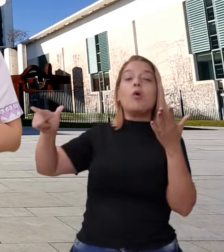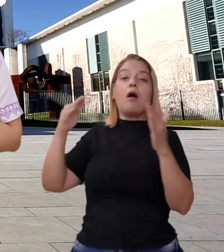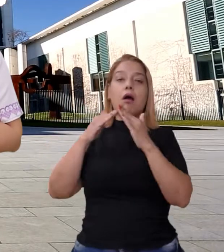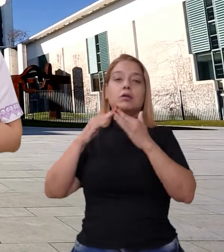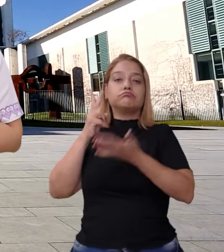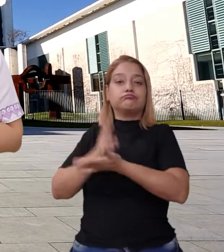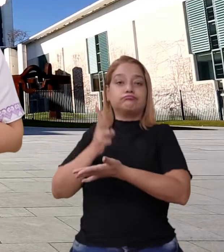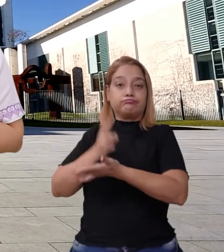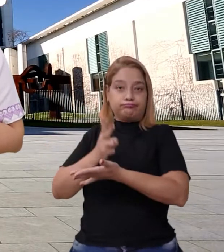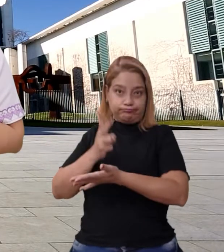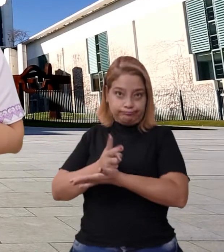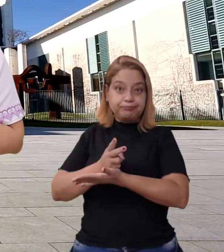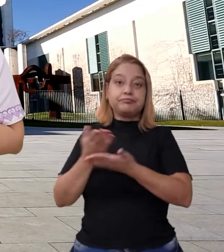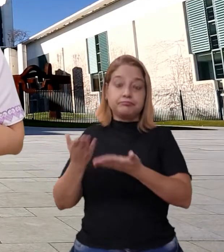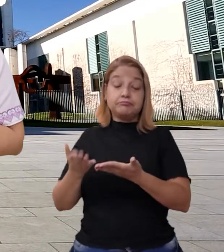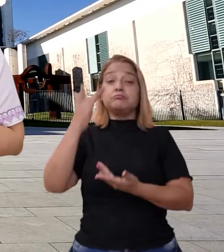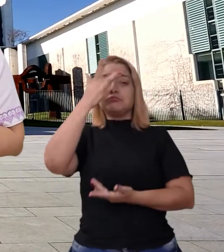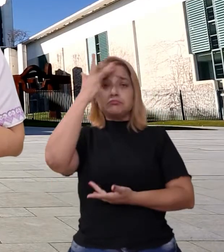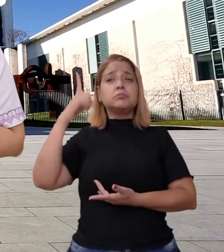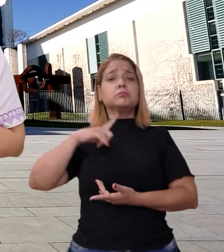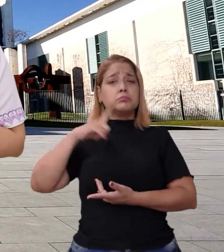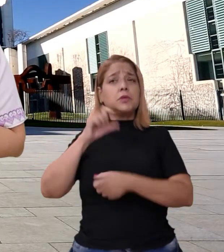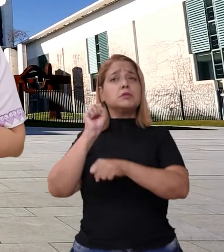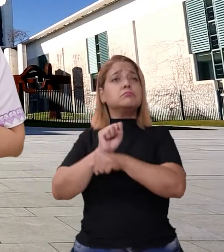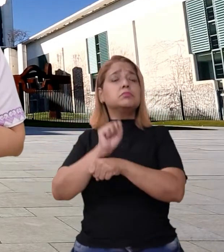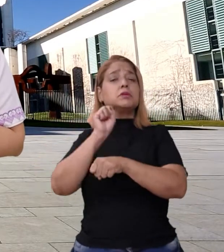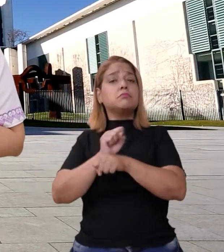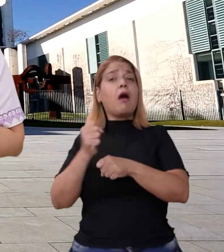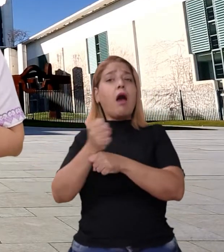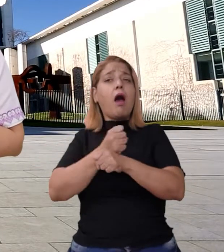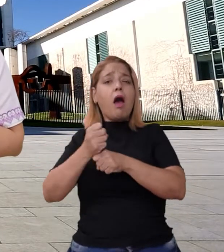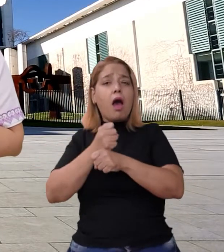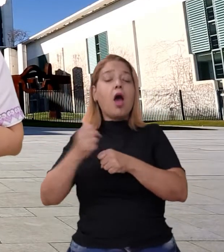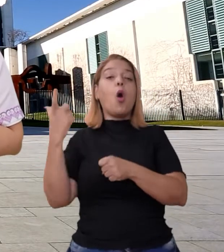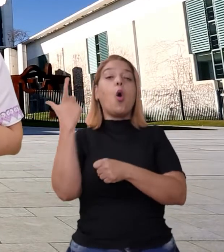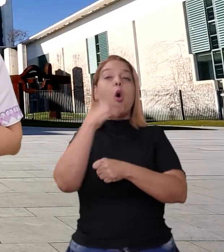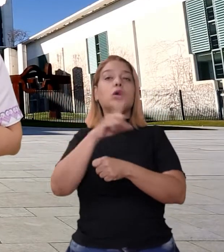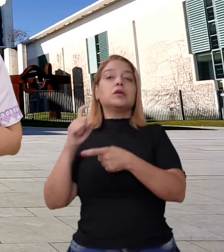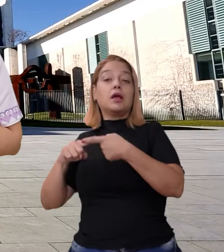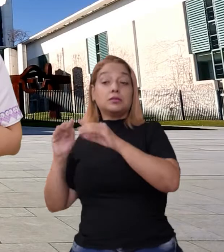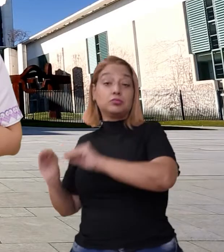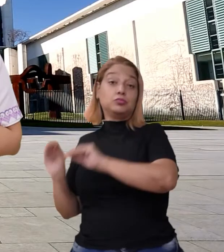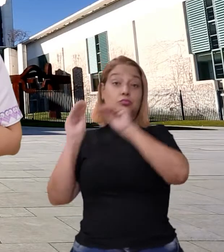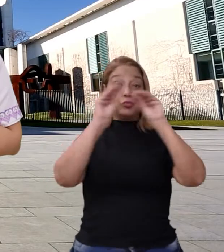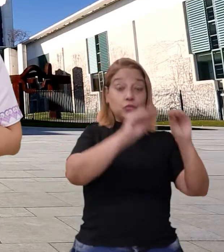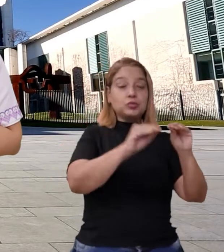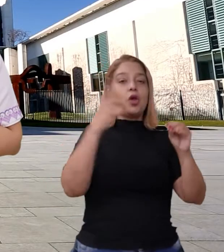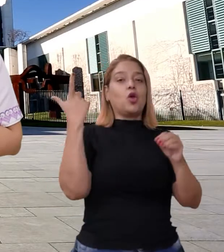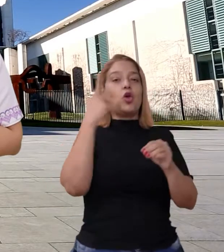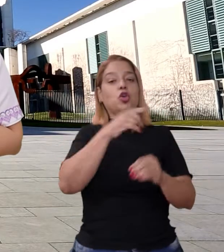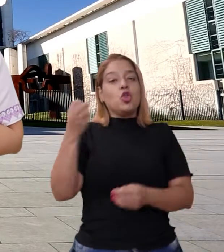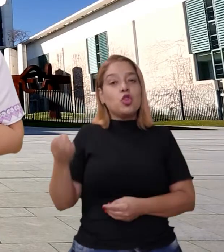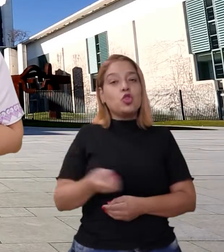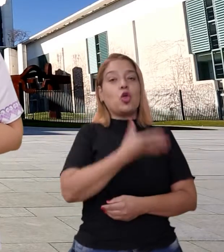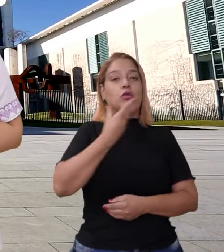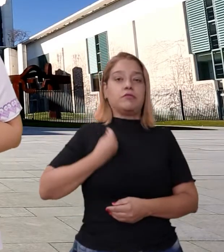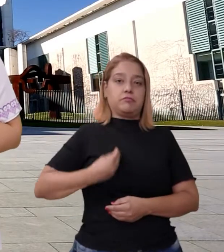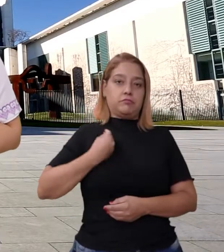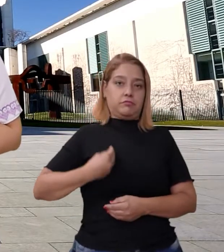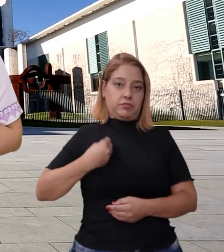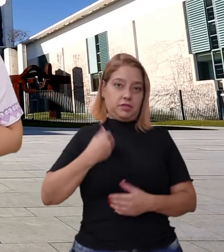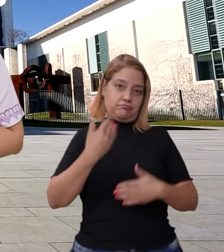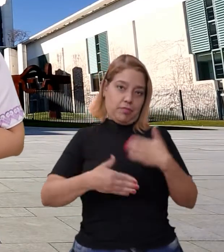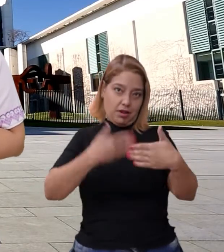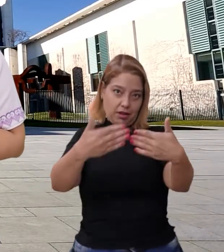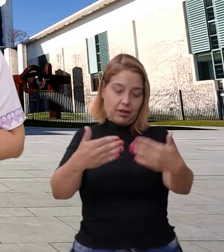muitos tiveram de esperar por anos antes de poderem imigrar e começar a reconstruir suas vidas. E